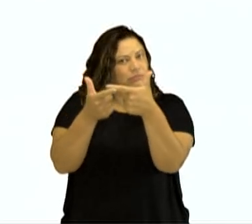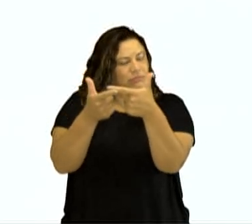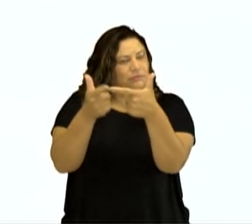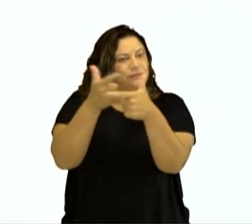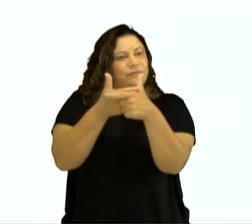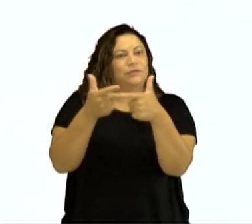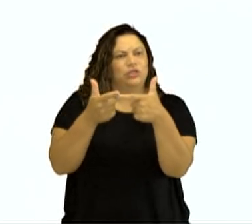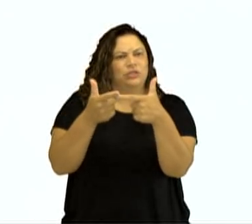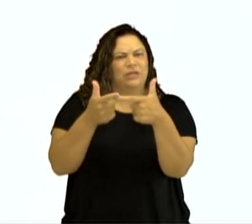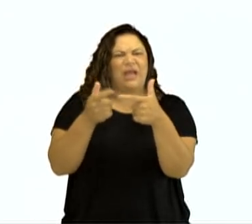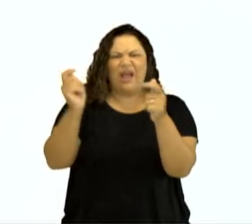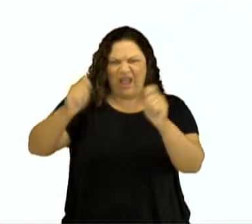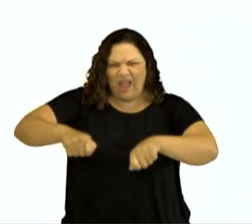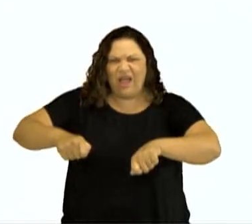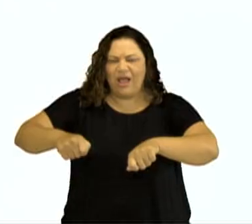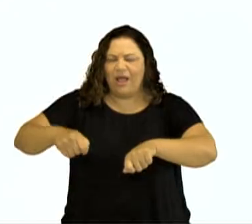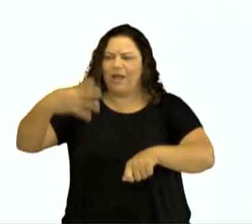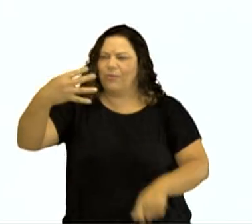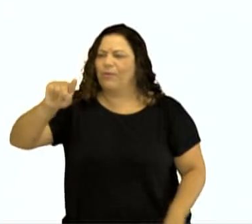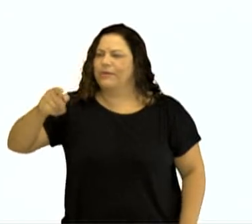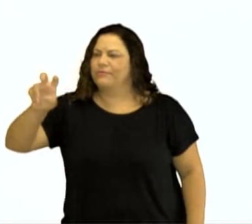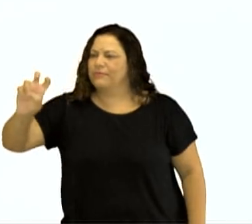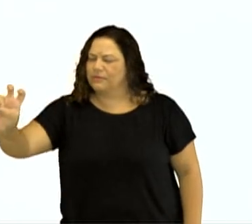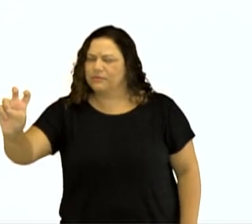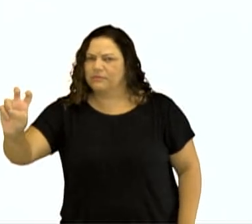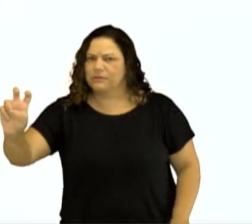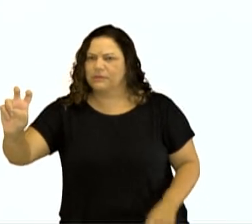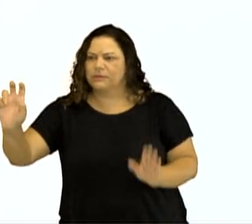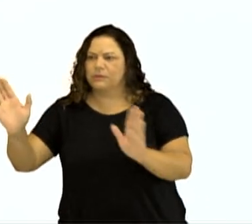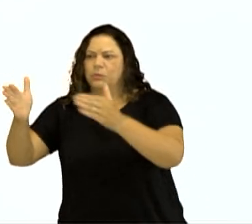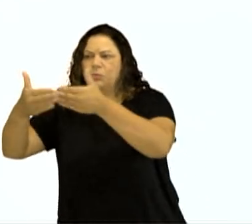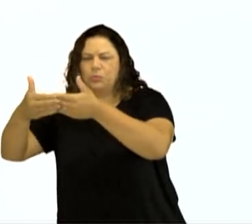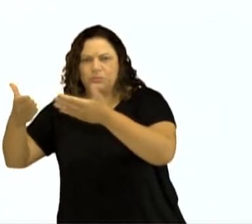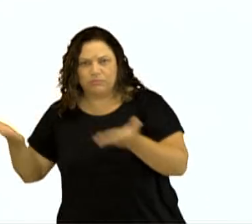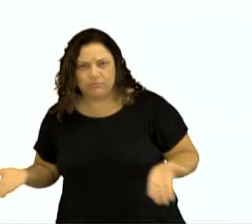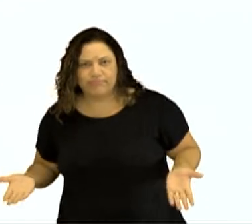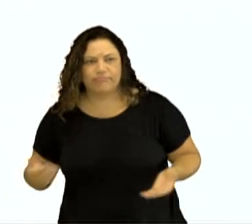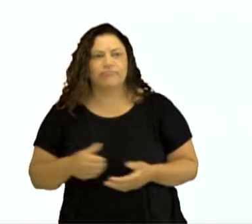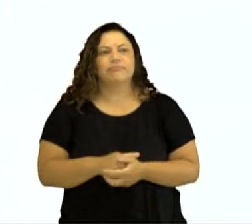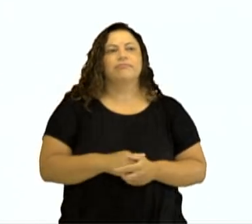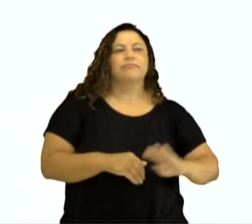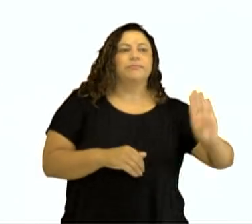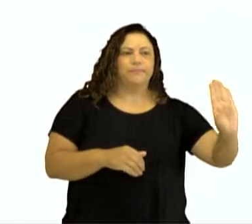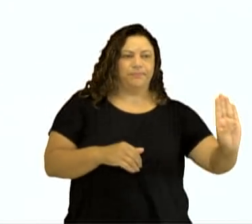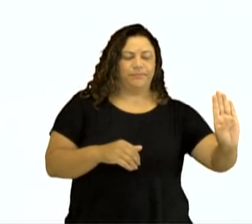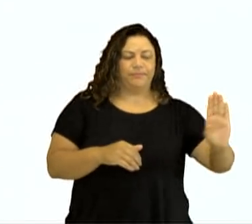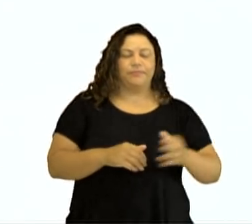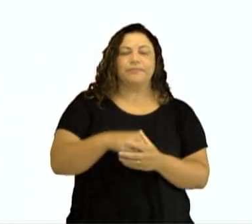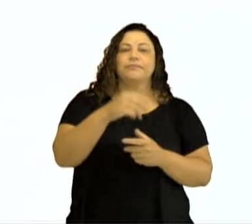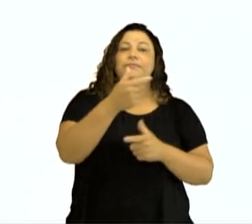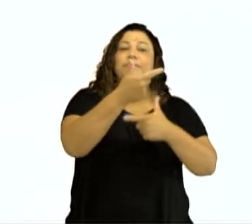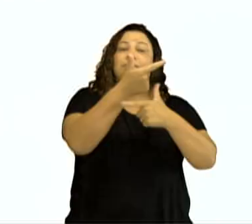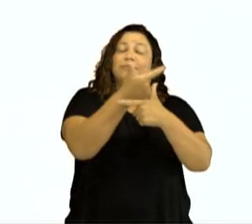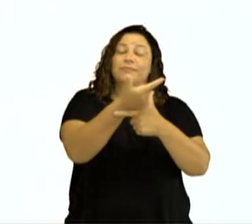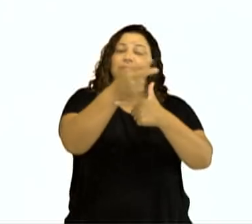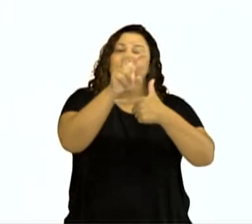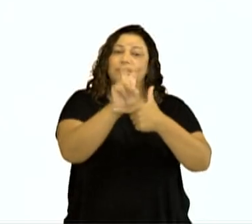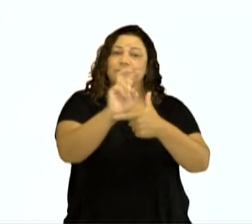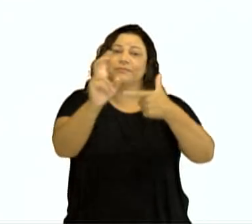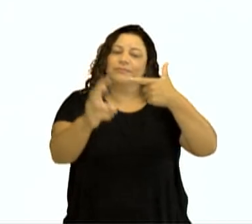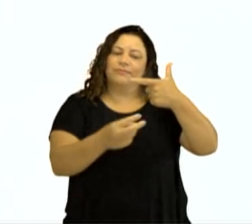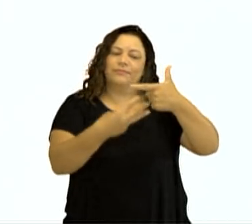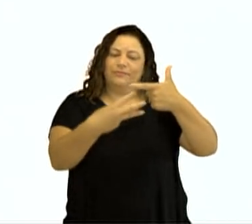o 4 e o 5? Com o intervalo fechado nas duas extremidades? Na letra B, 25 sobre